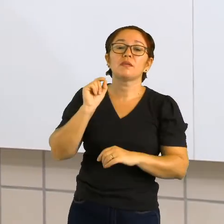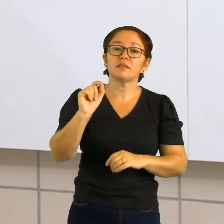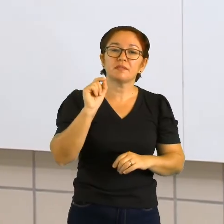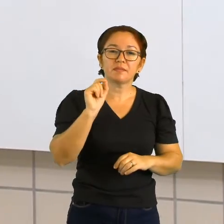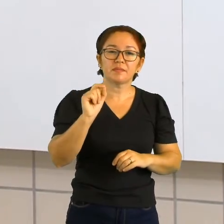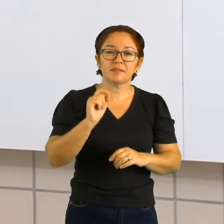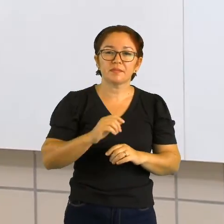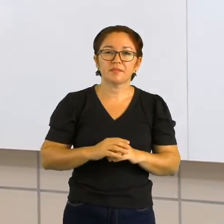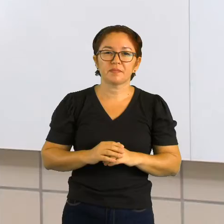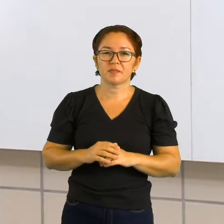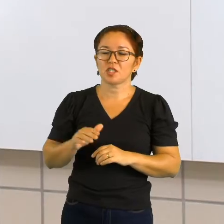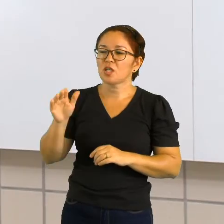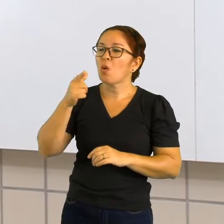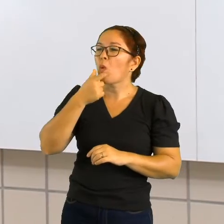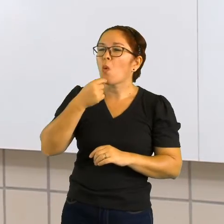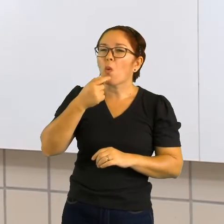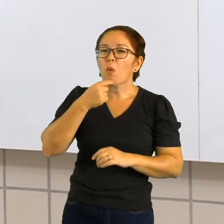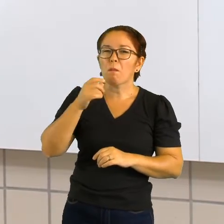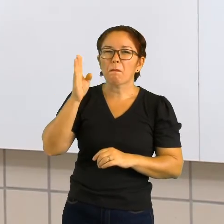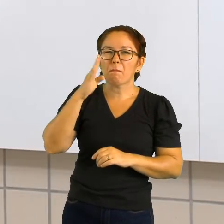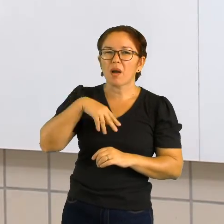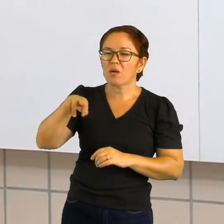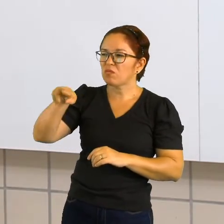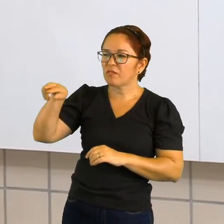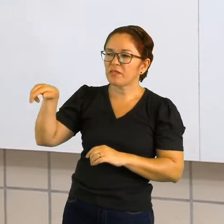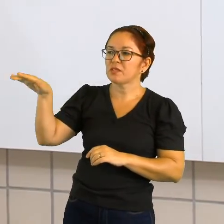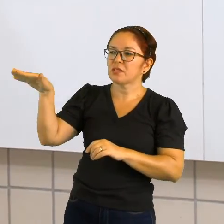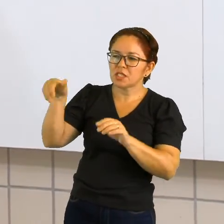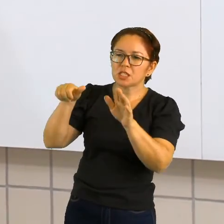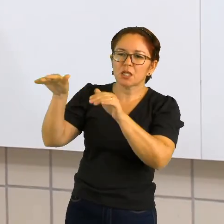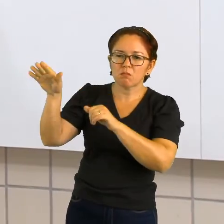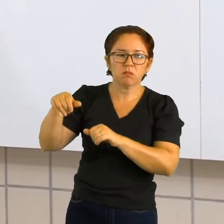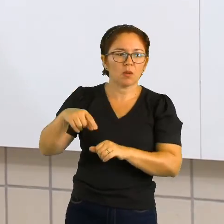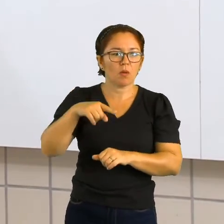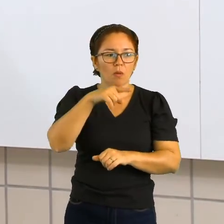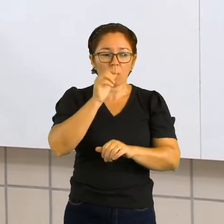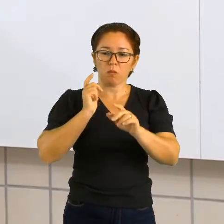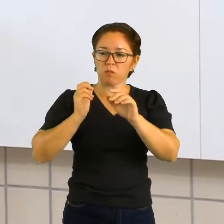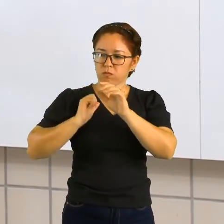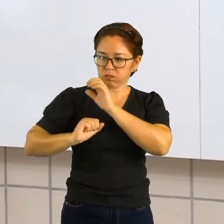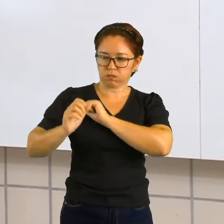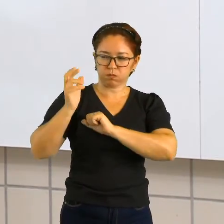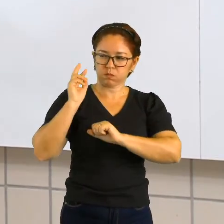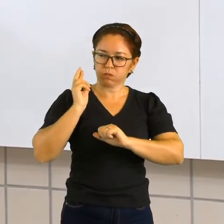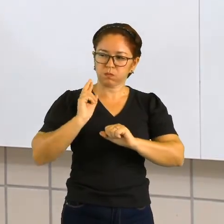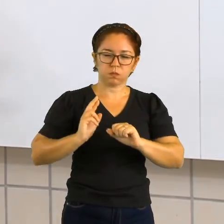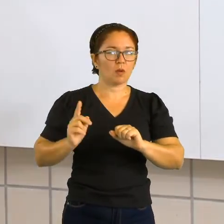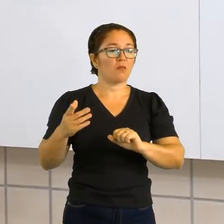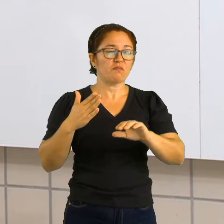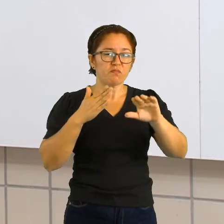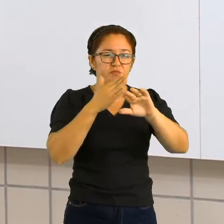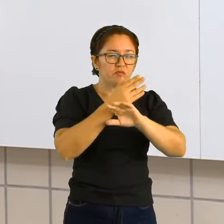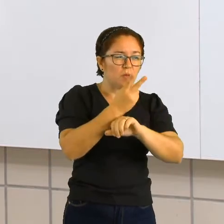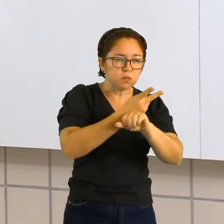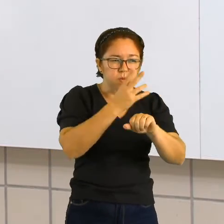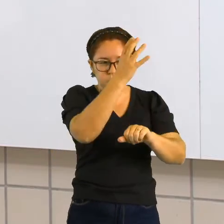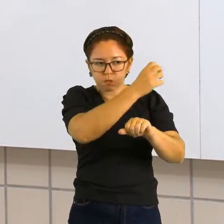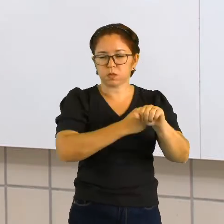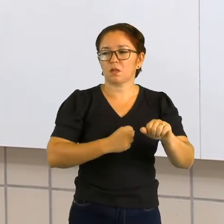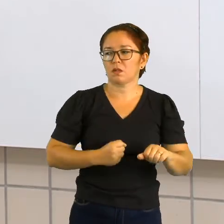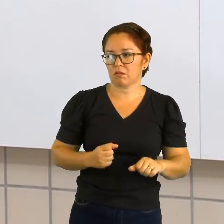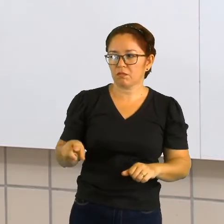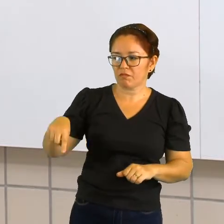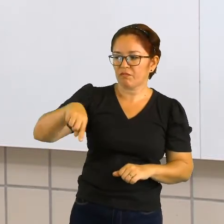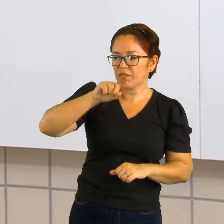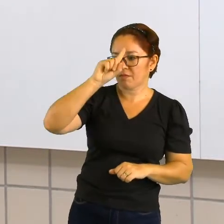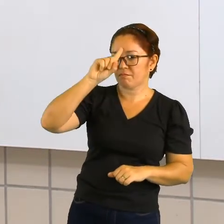arruma uns caras lá maus para ir atrás dela. Então assim, a história começa a ficar triste,